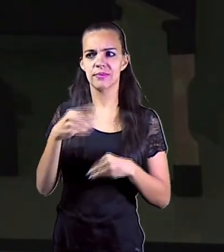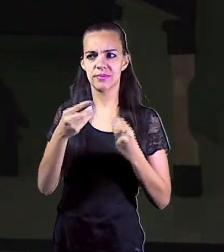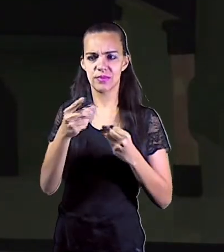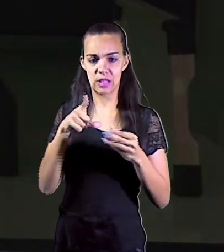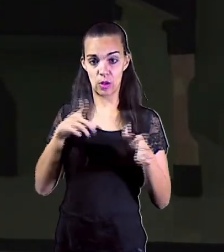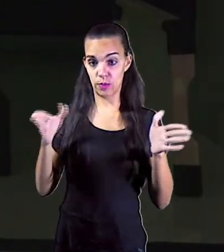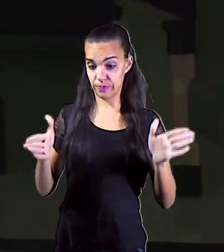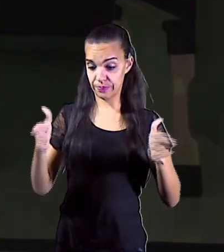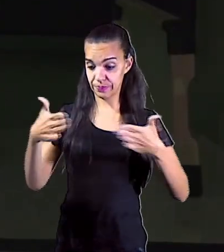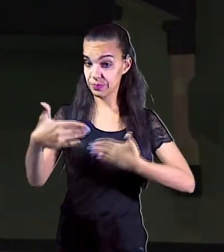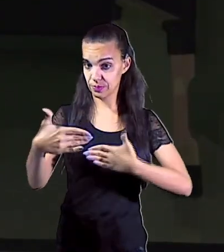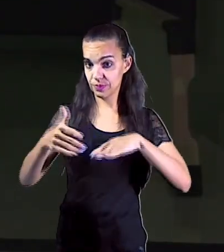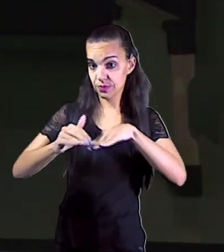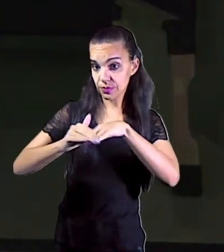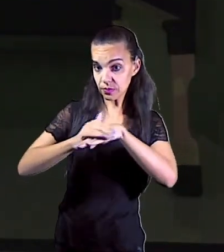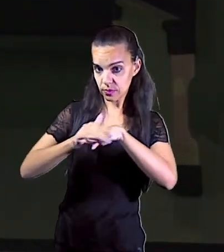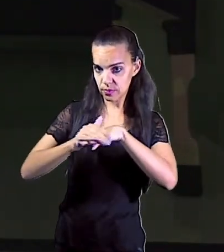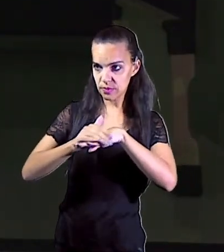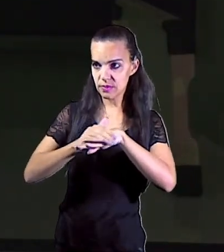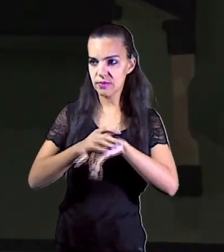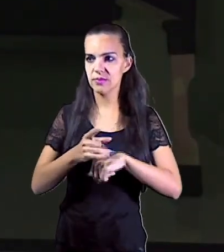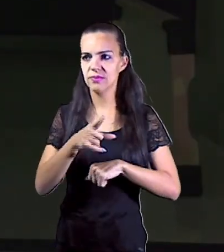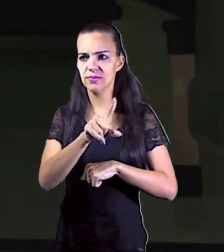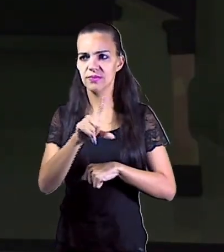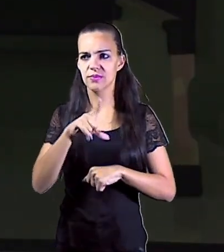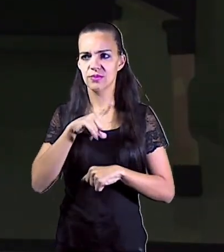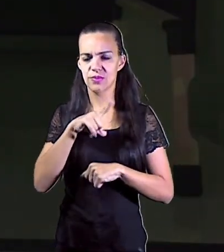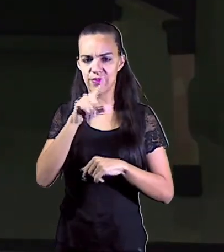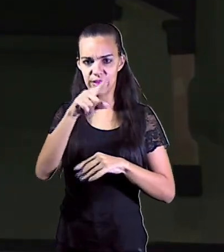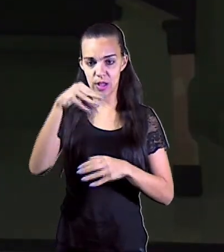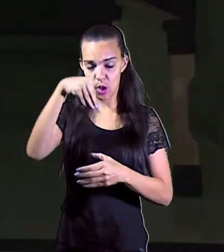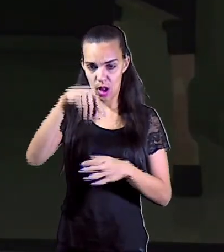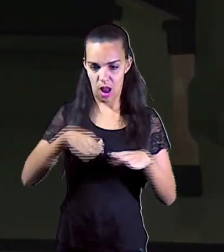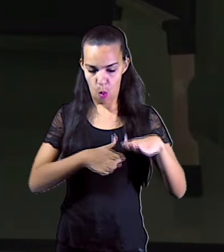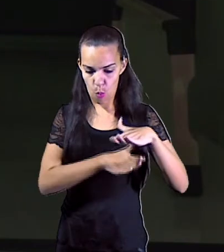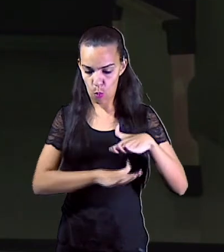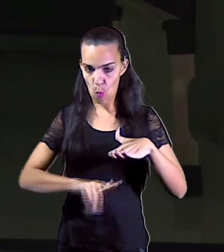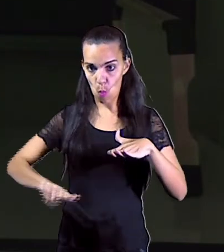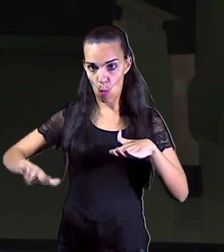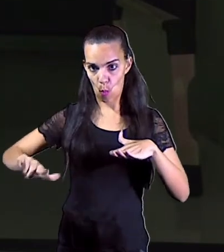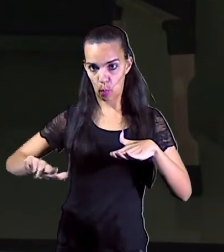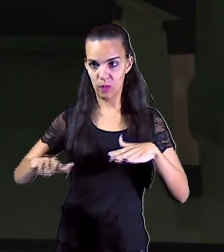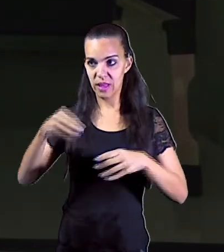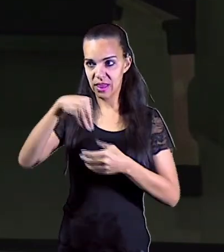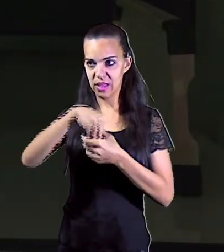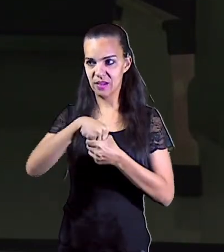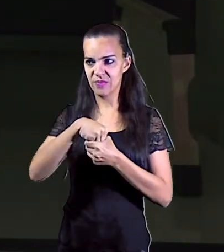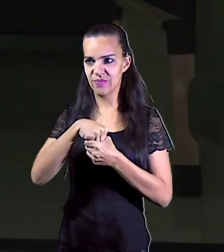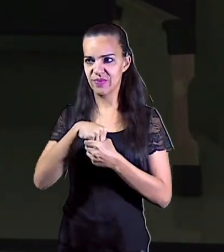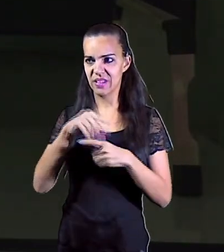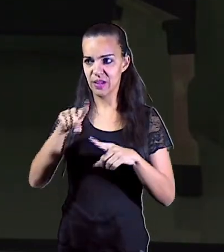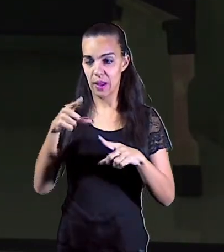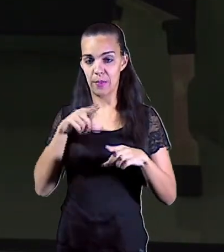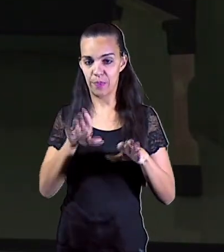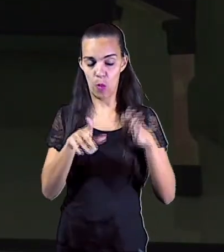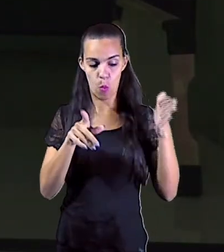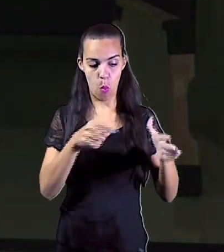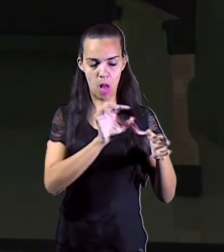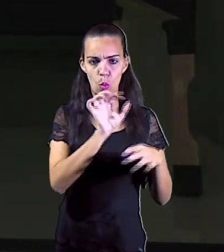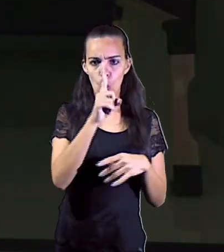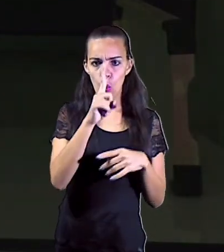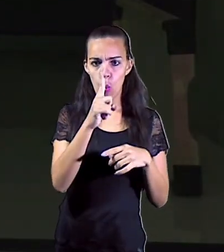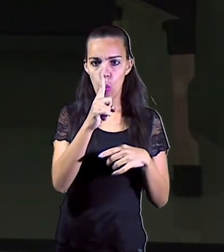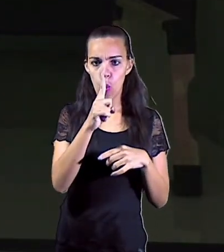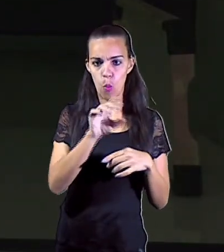uma caixa de sapato e fiz um furo de um lado, tá? E do outro lado, eu